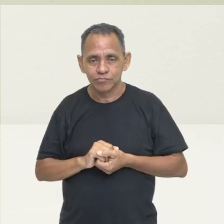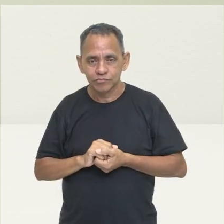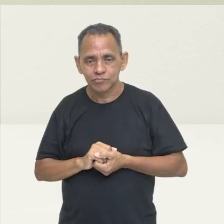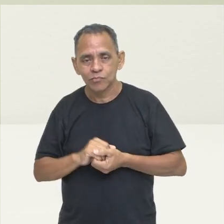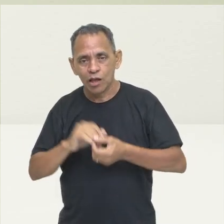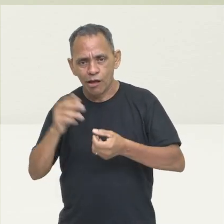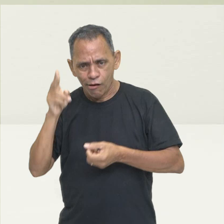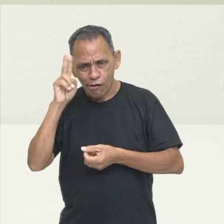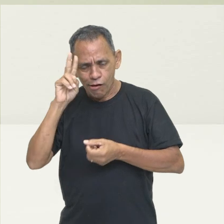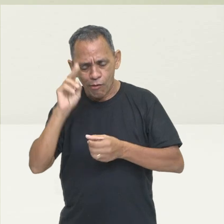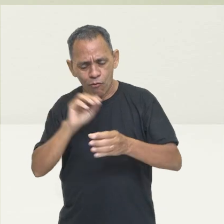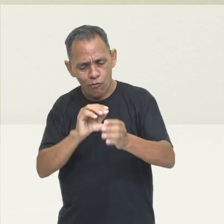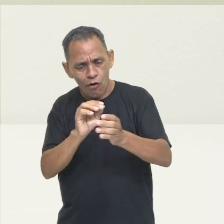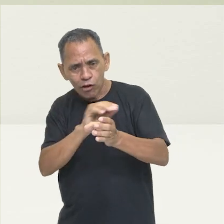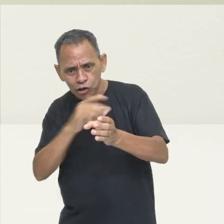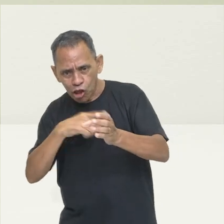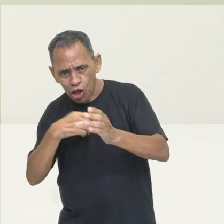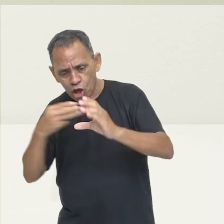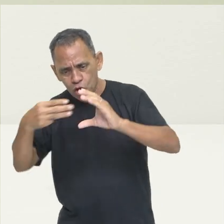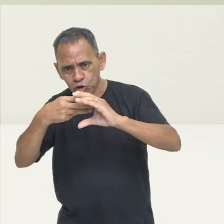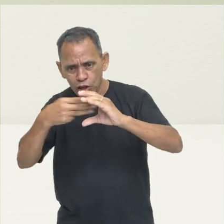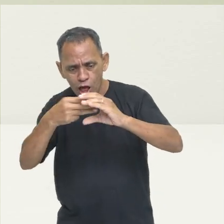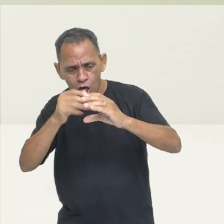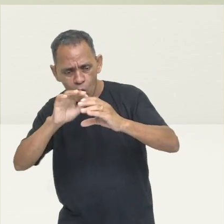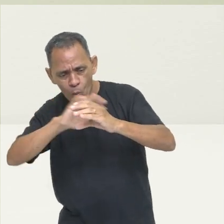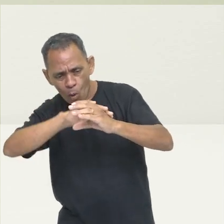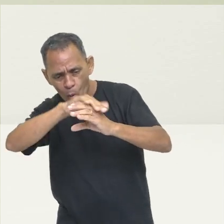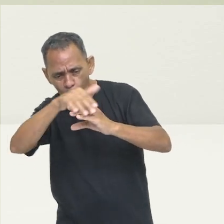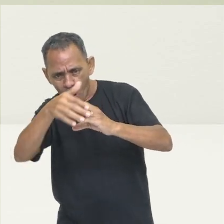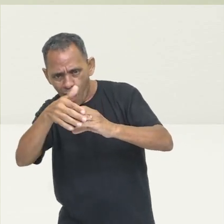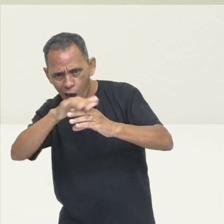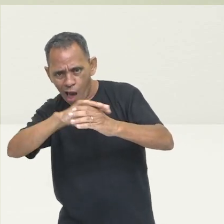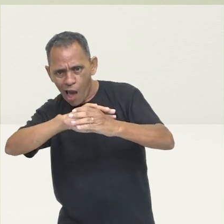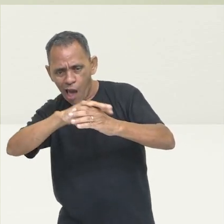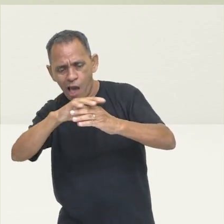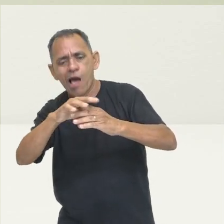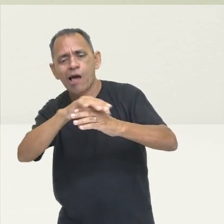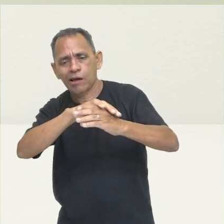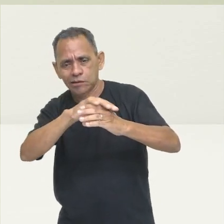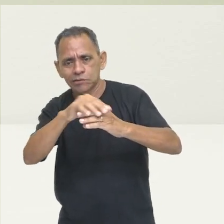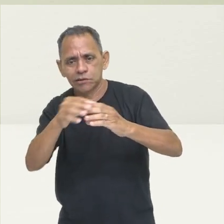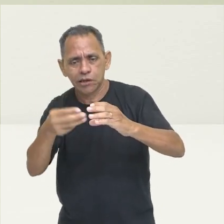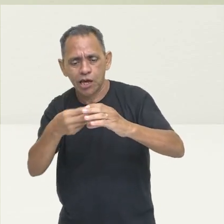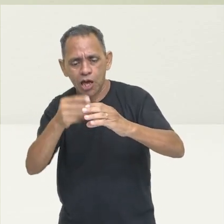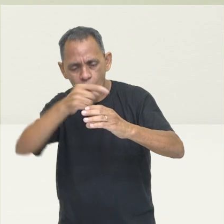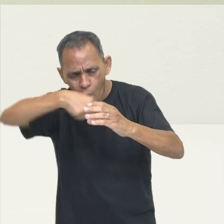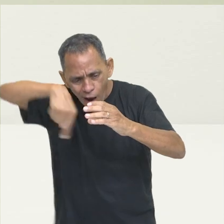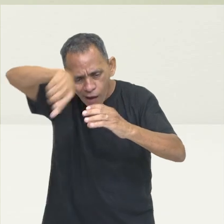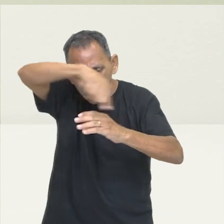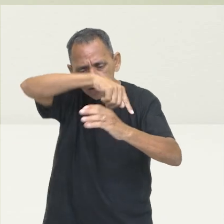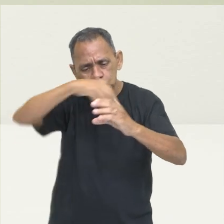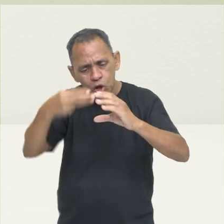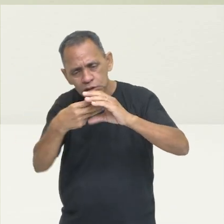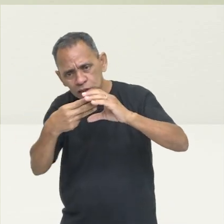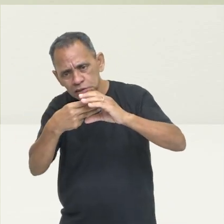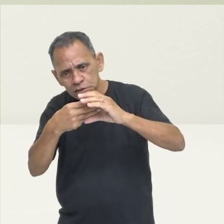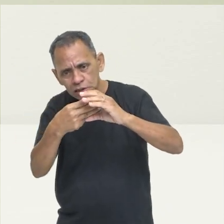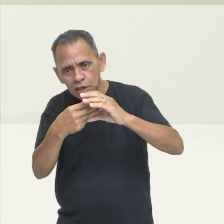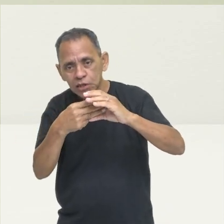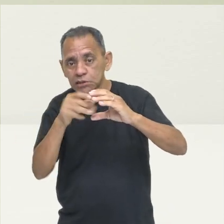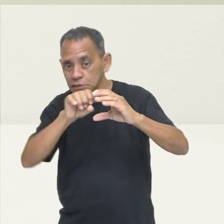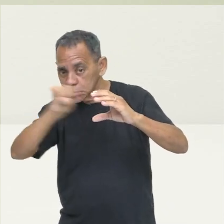parede celular, né? A gente consegue ver uma estrutura mais rígida ao redor da célula quando comparada à célula